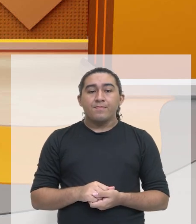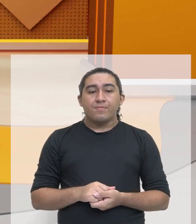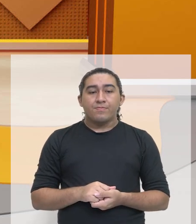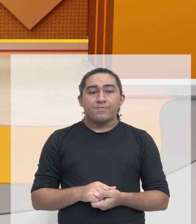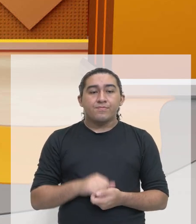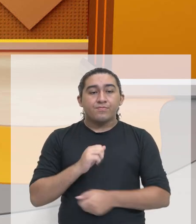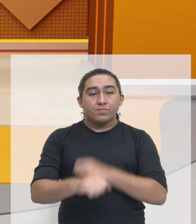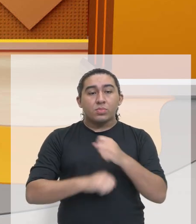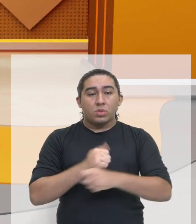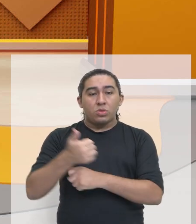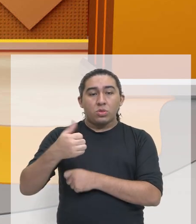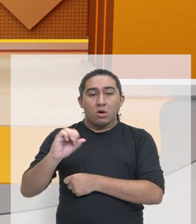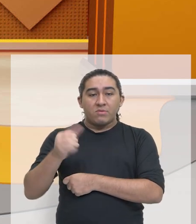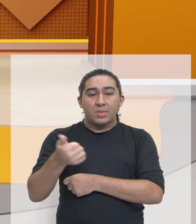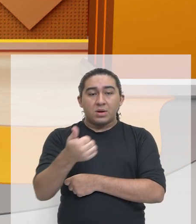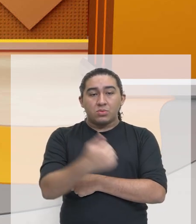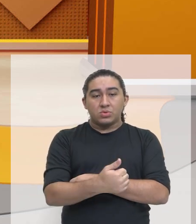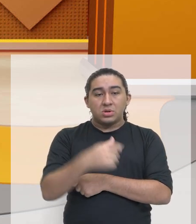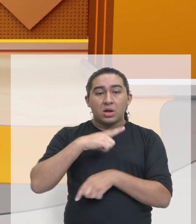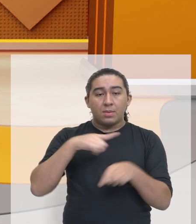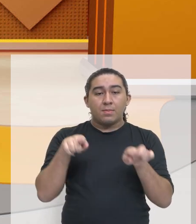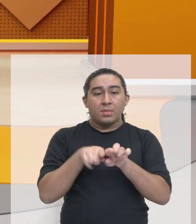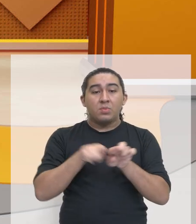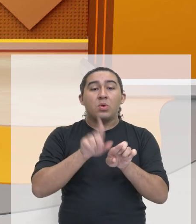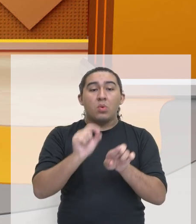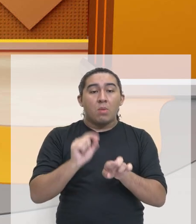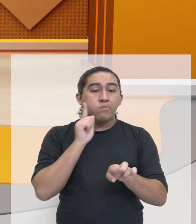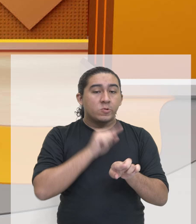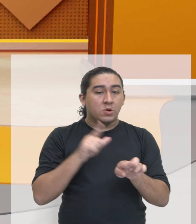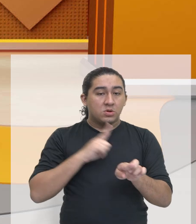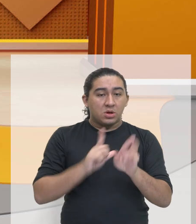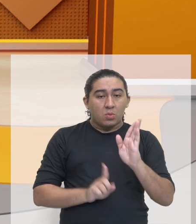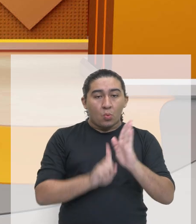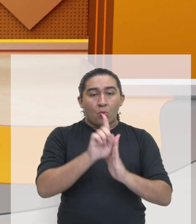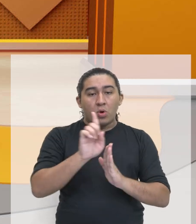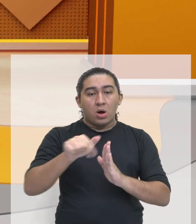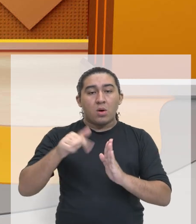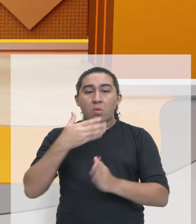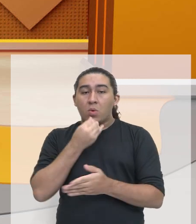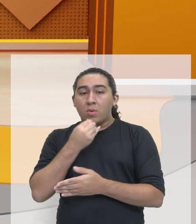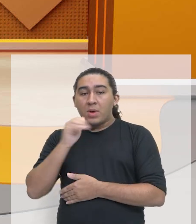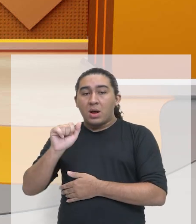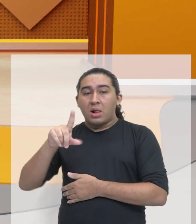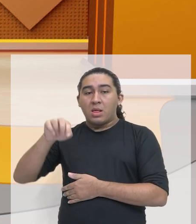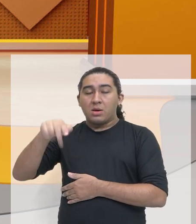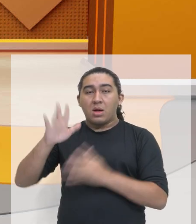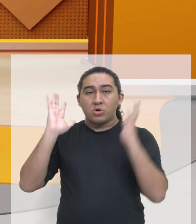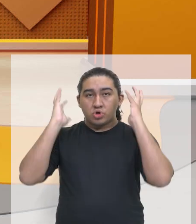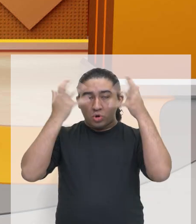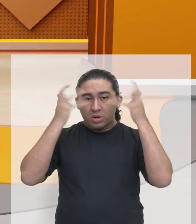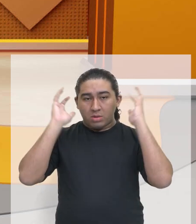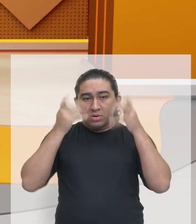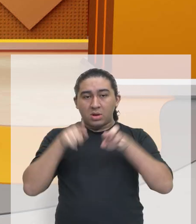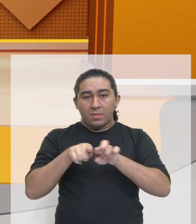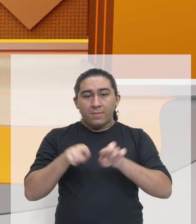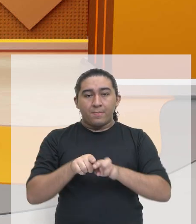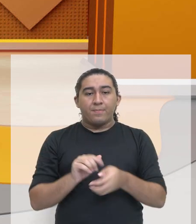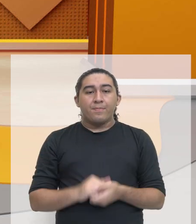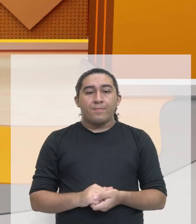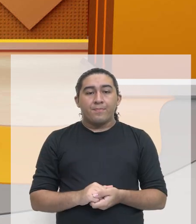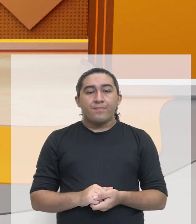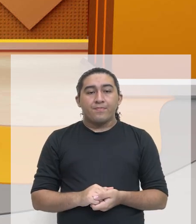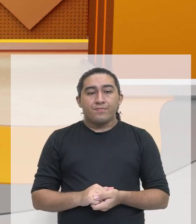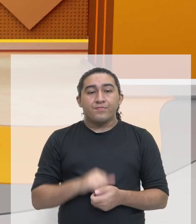Em 1961 também temos o primeiro americano no espaço, que foi o astronauta Alan Shepard.